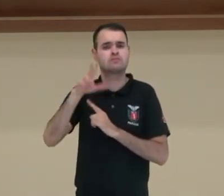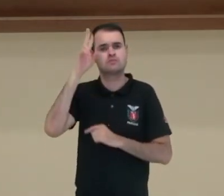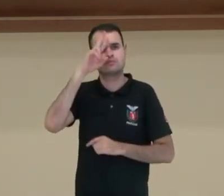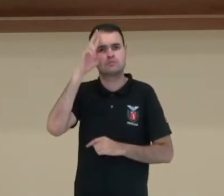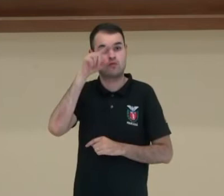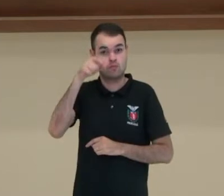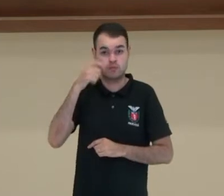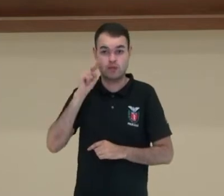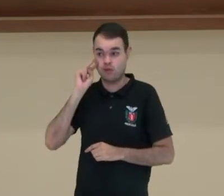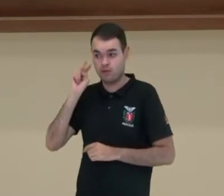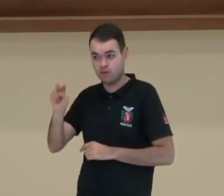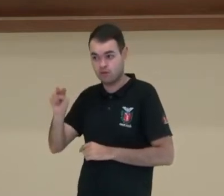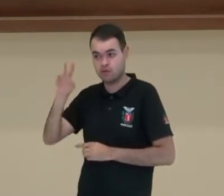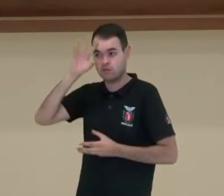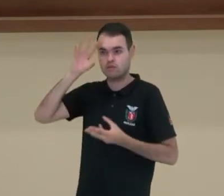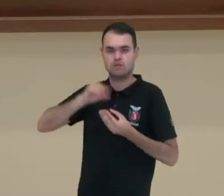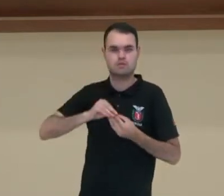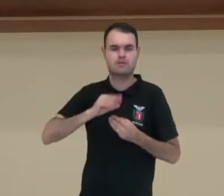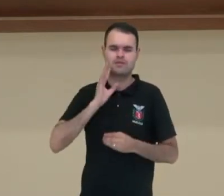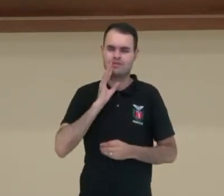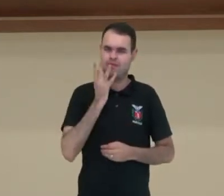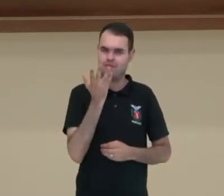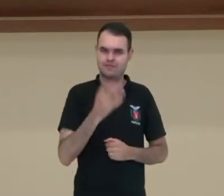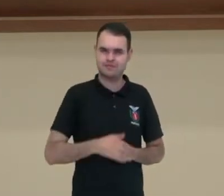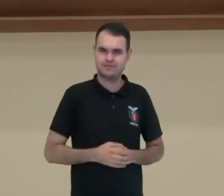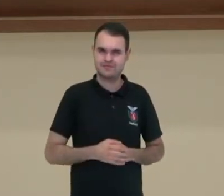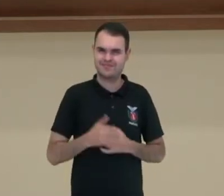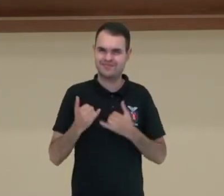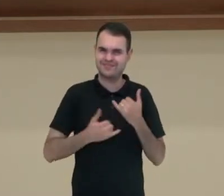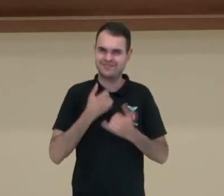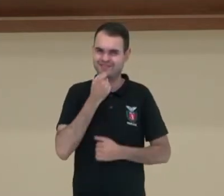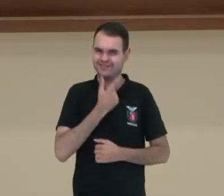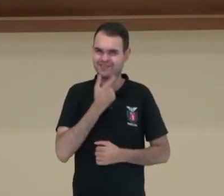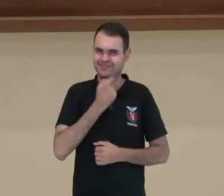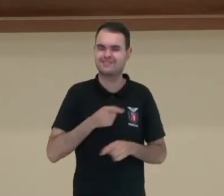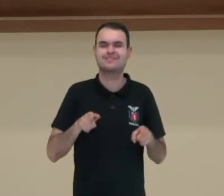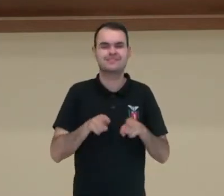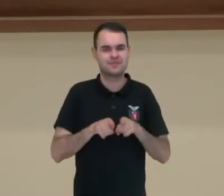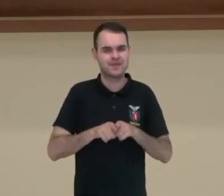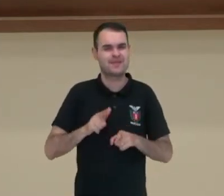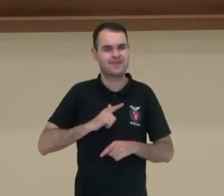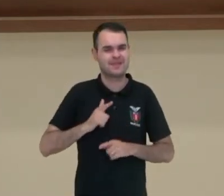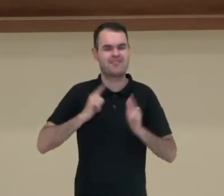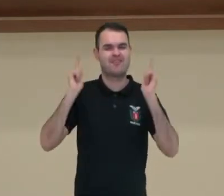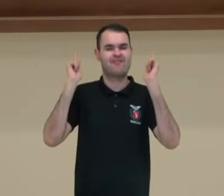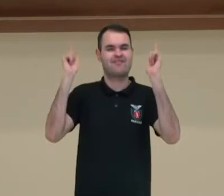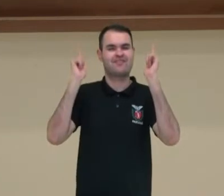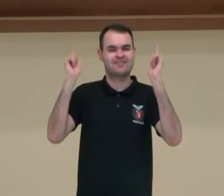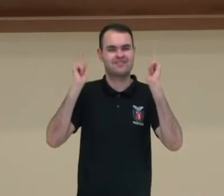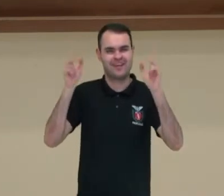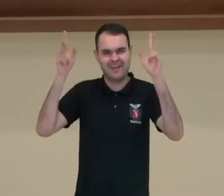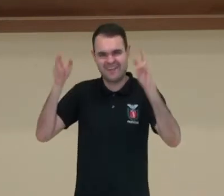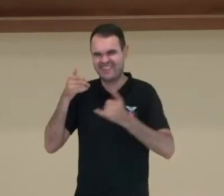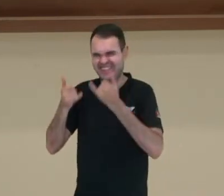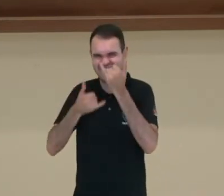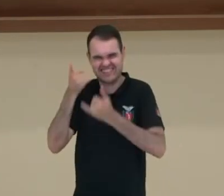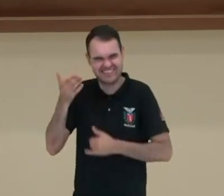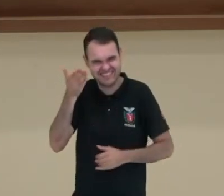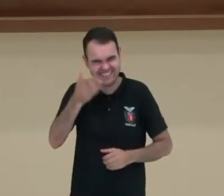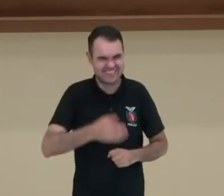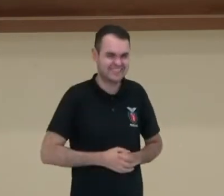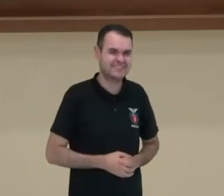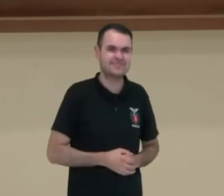ter que interpretá-la, é muito legal, é divertido e também tem a parte da aventura aí que o professor Roberto brincou com